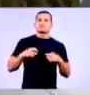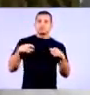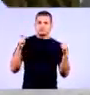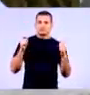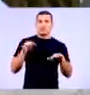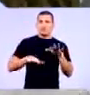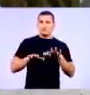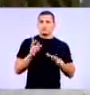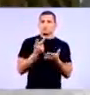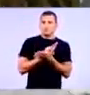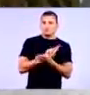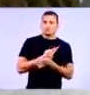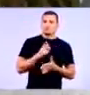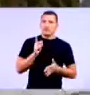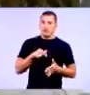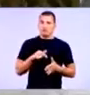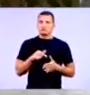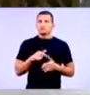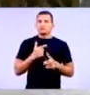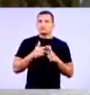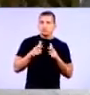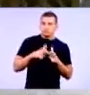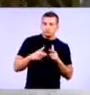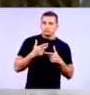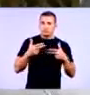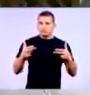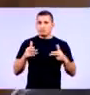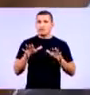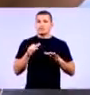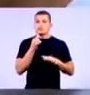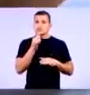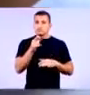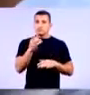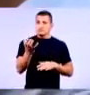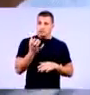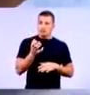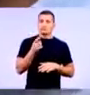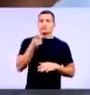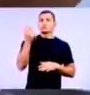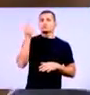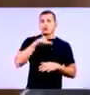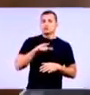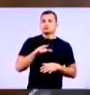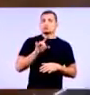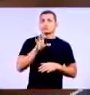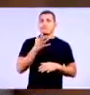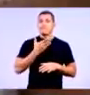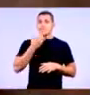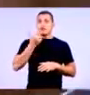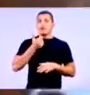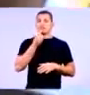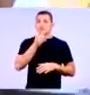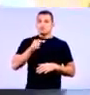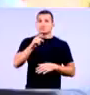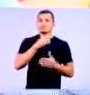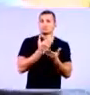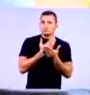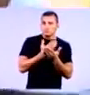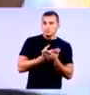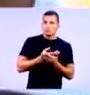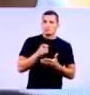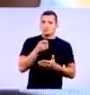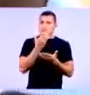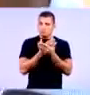caminho. São os obstáculos, são as pedras, mas se você quiser, você consegue. Você só vai melhorar se você estudar. E para estudar você tem que